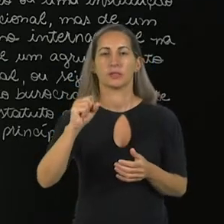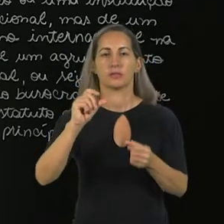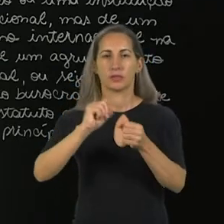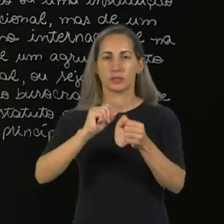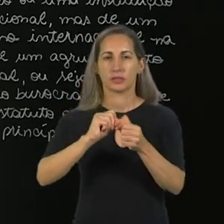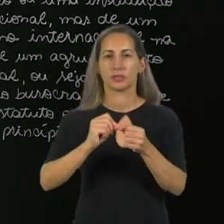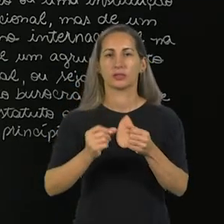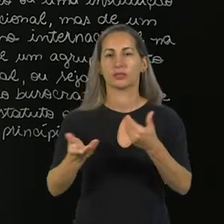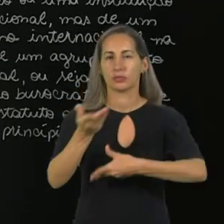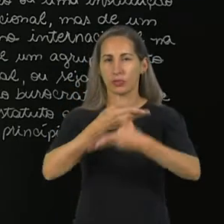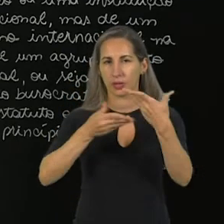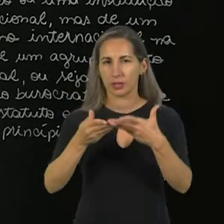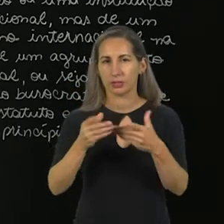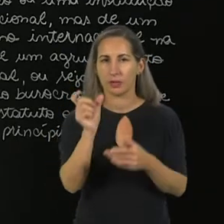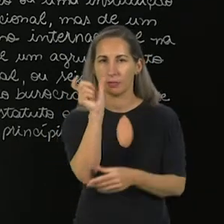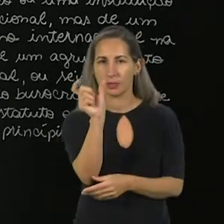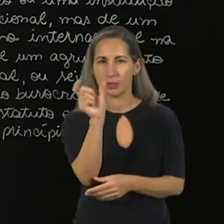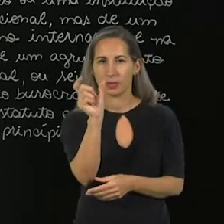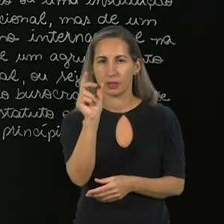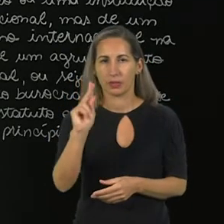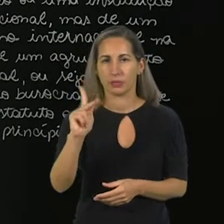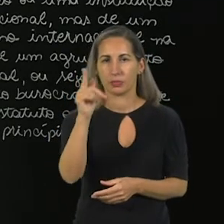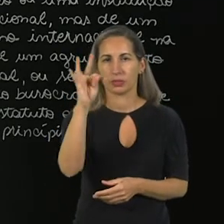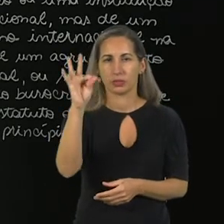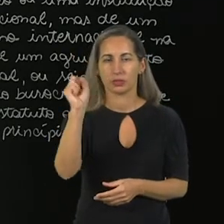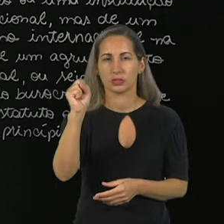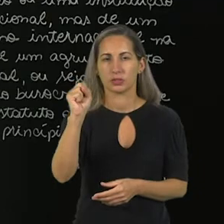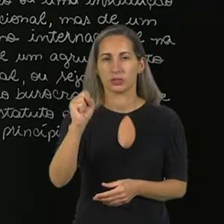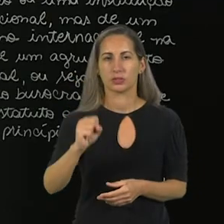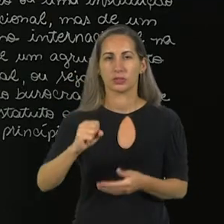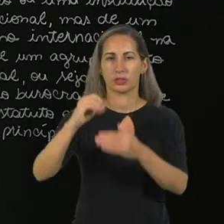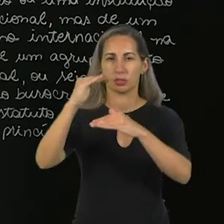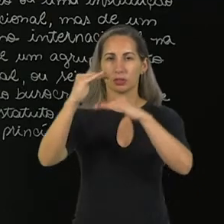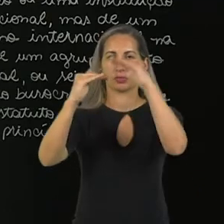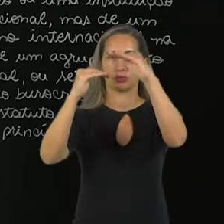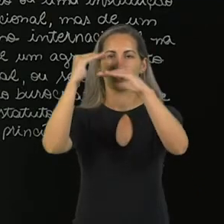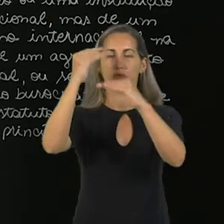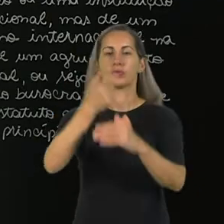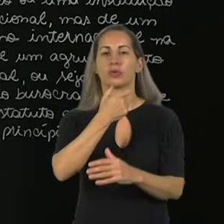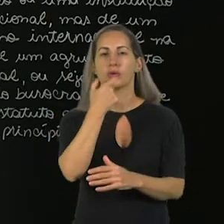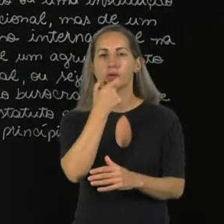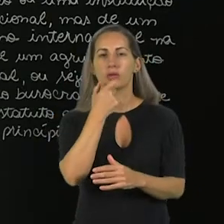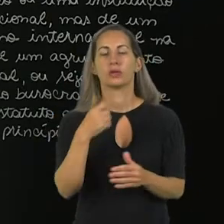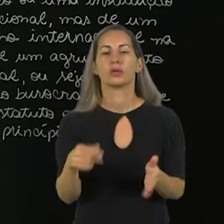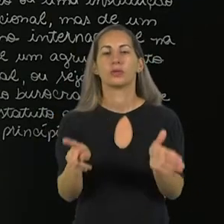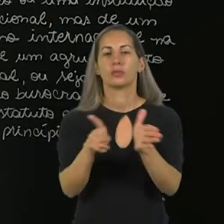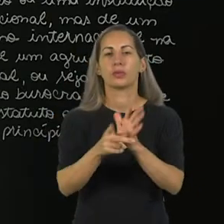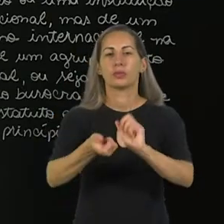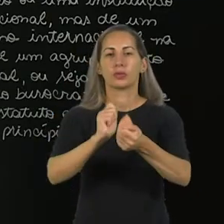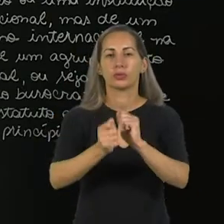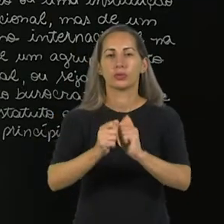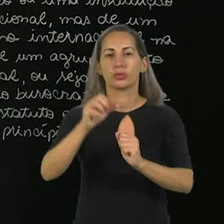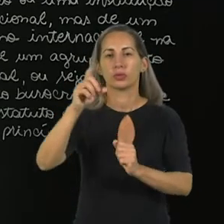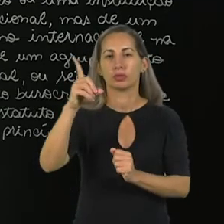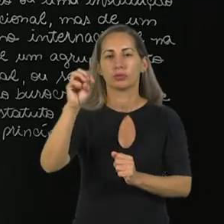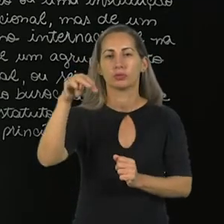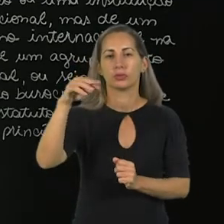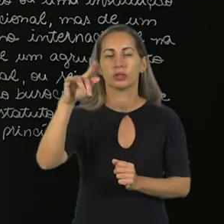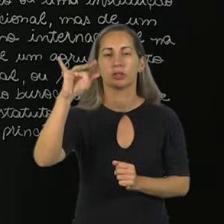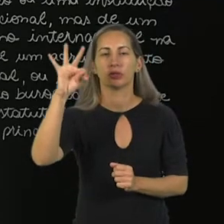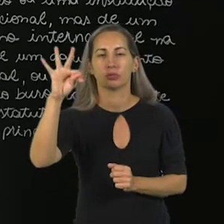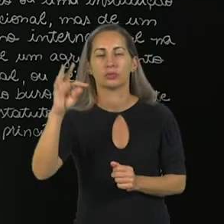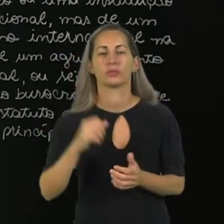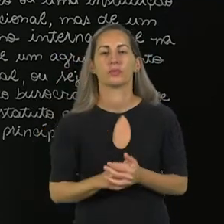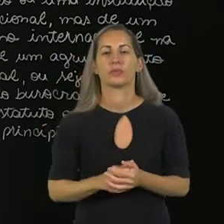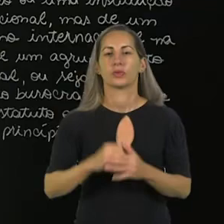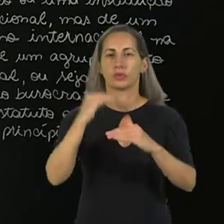um trocadilho com a palavra brick, tijolo em inglês, onde o próprio economista Jim O'Neill ele acaba dizendo que